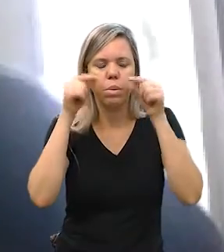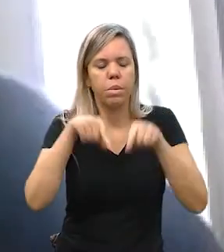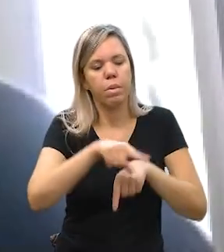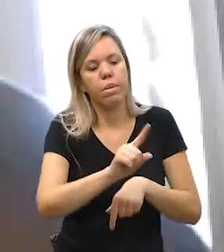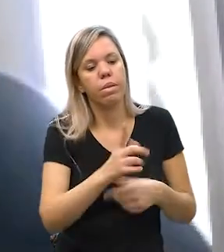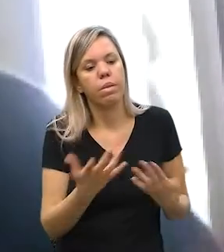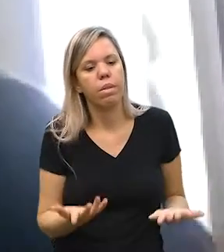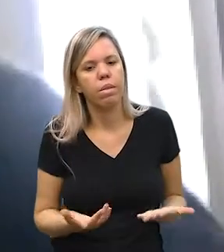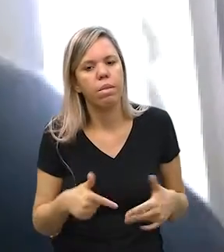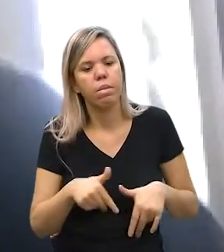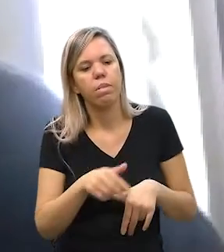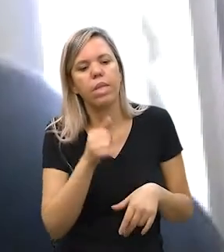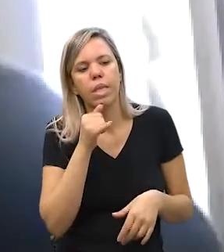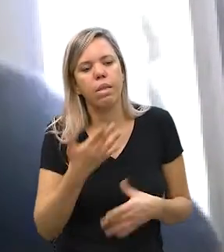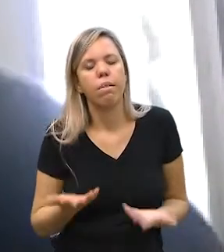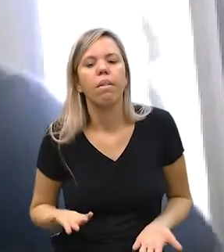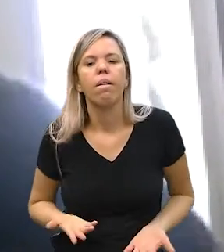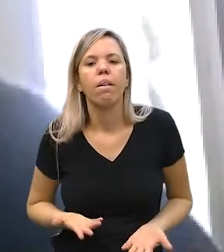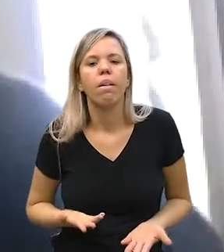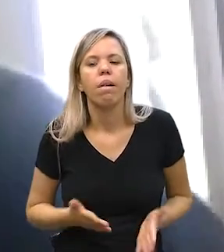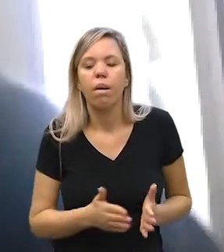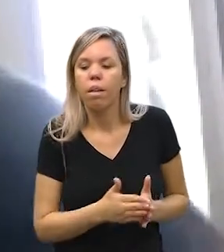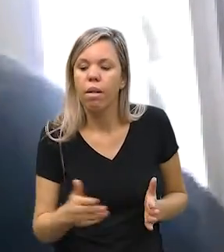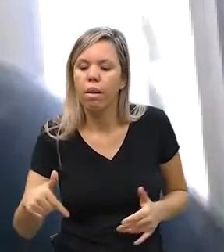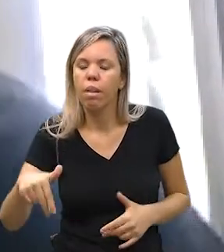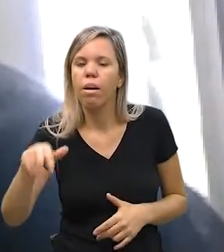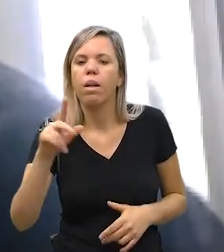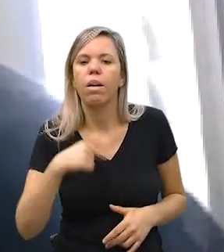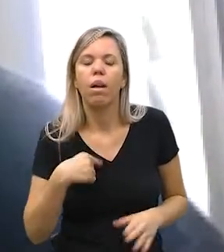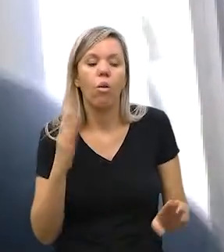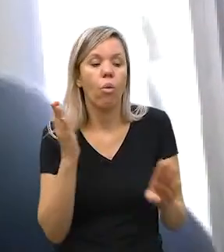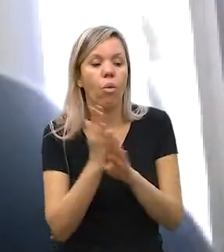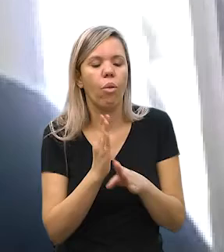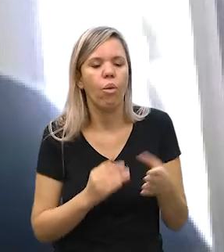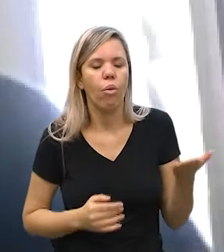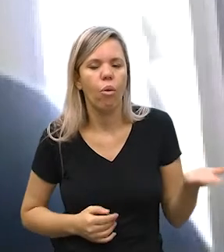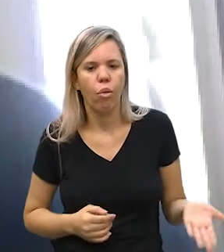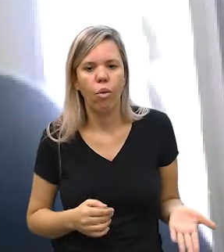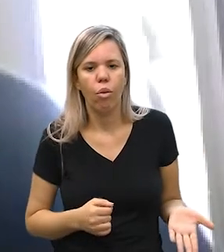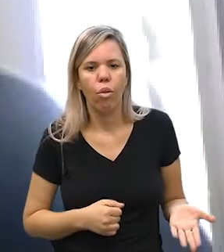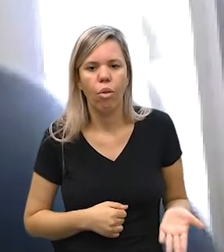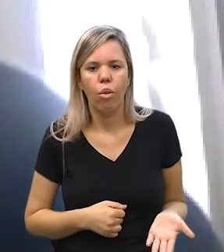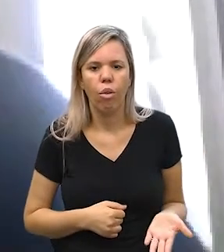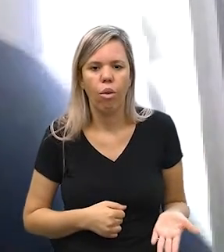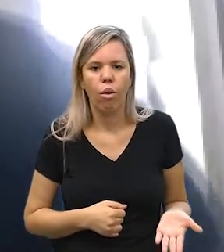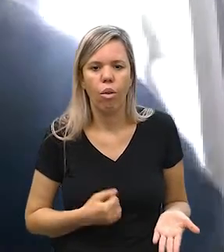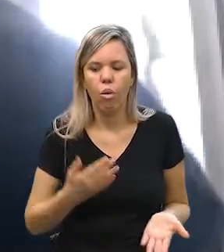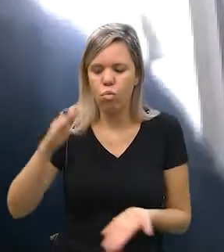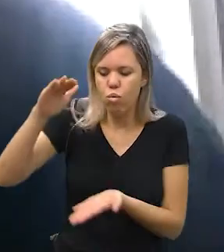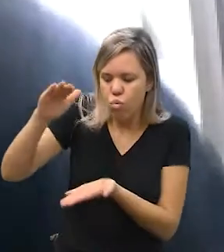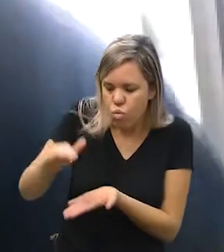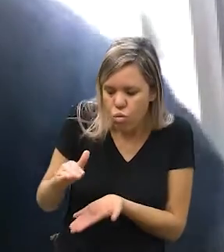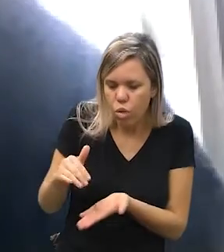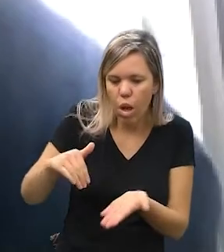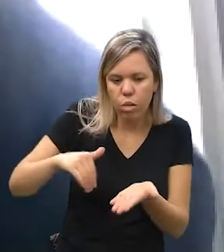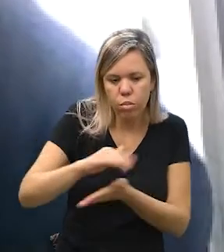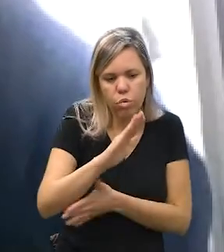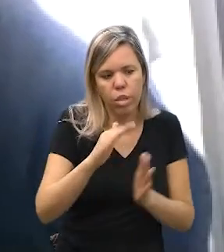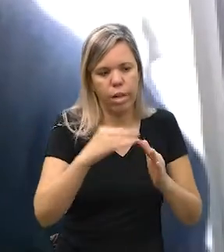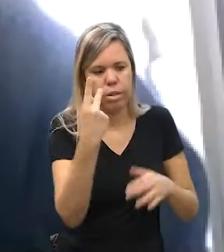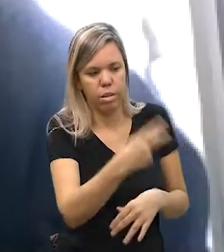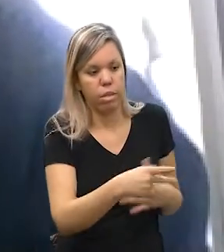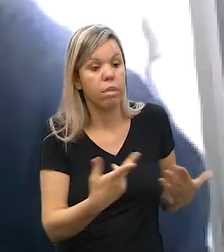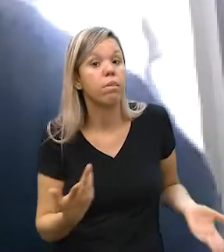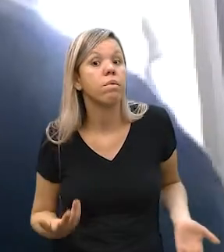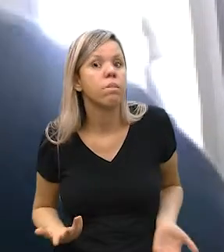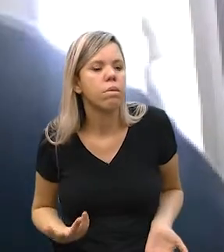dar encaminhou, né, durante a caminhada, ela encontra um anão, que ele é expulso da casa dele,